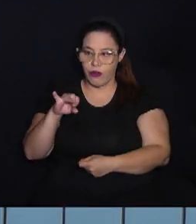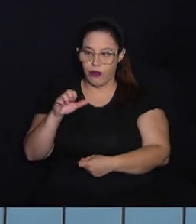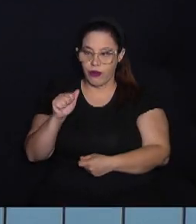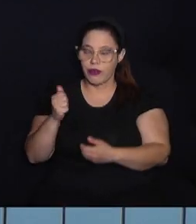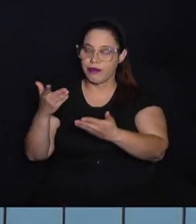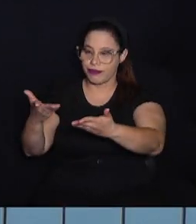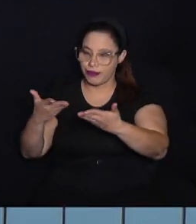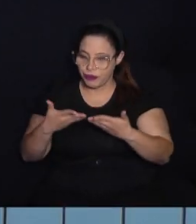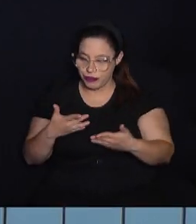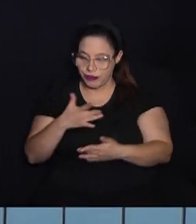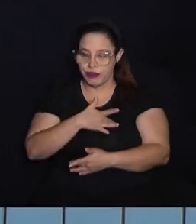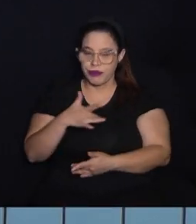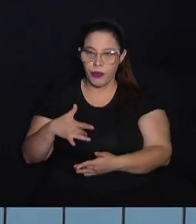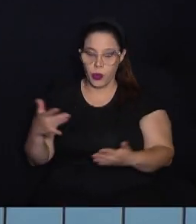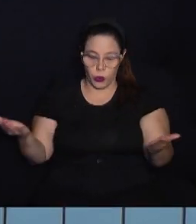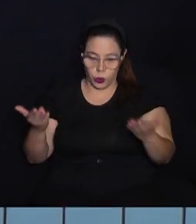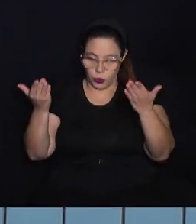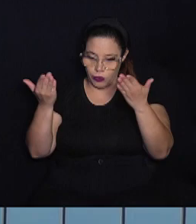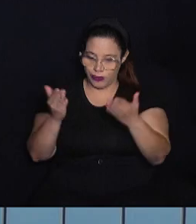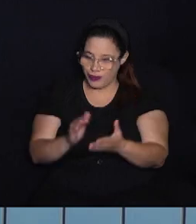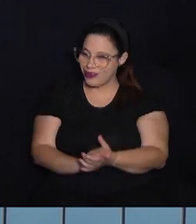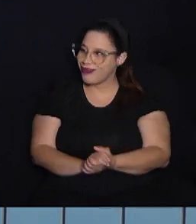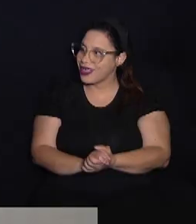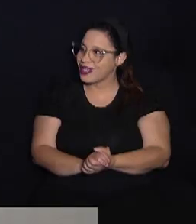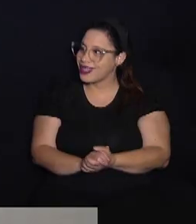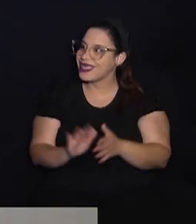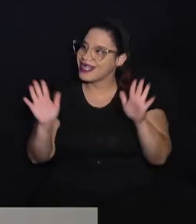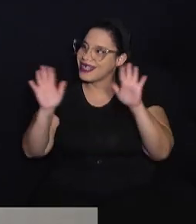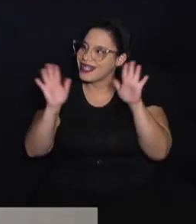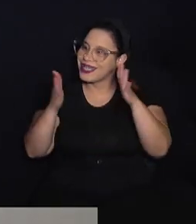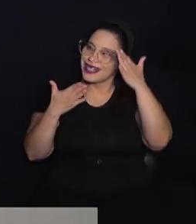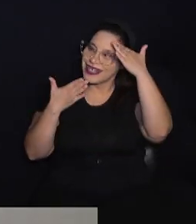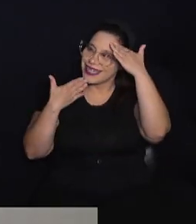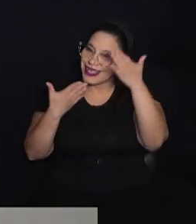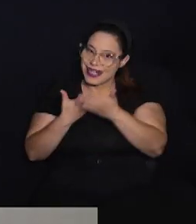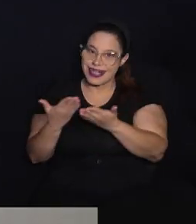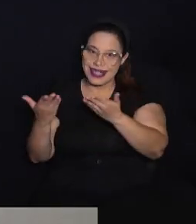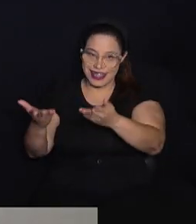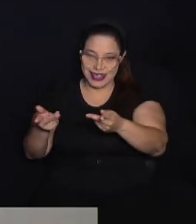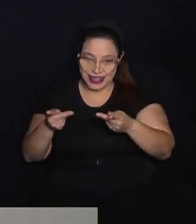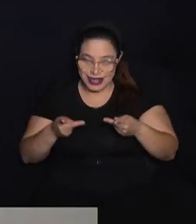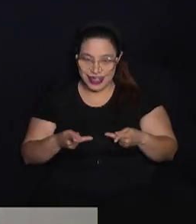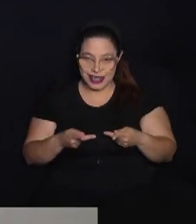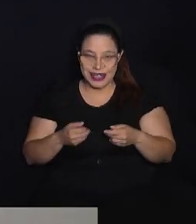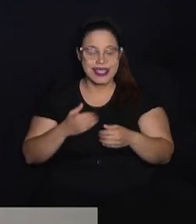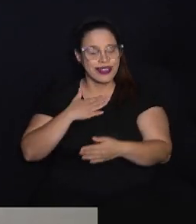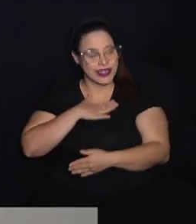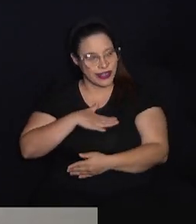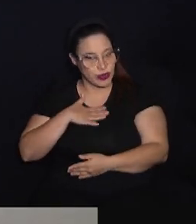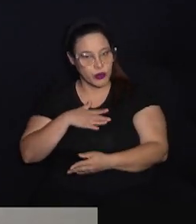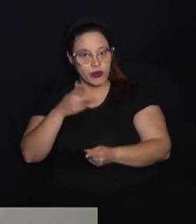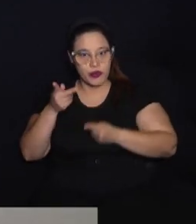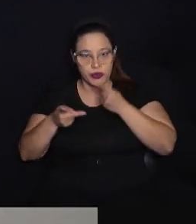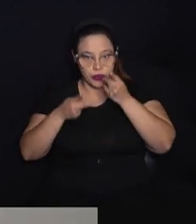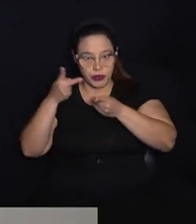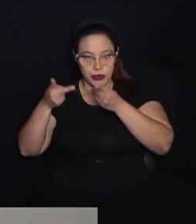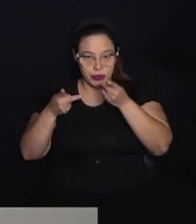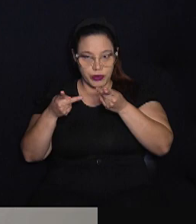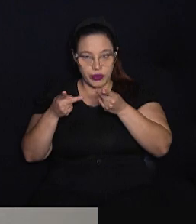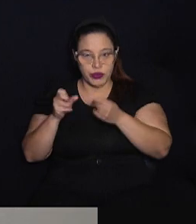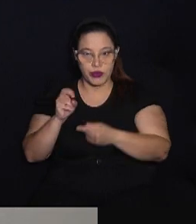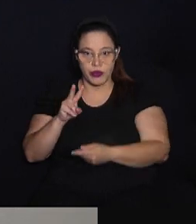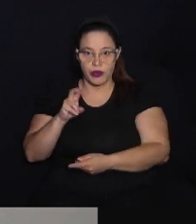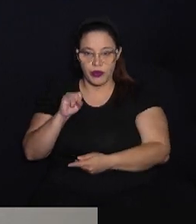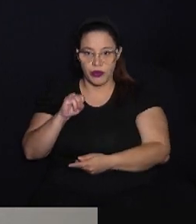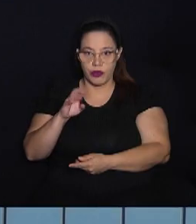participação aqui no Saúde é Vida. Olá, muito obrigada pelo convite. É um prazer estar aqui para conversar com vocês sobre o